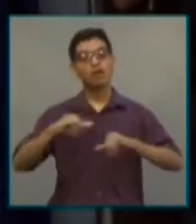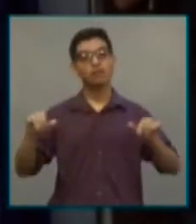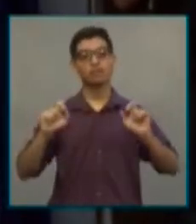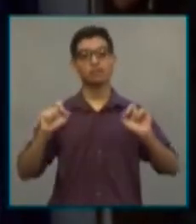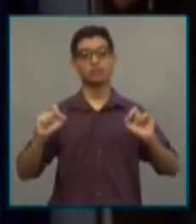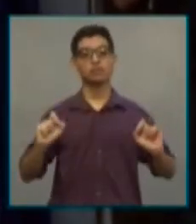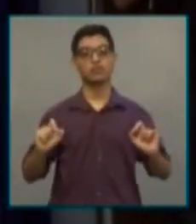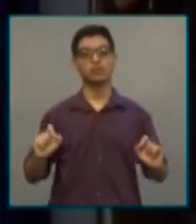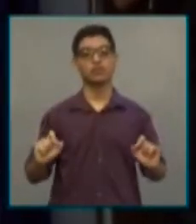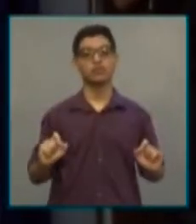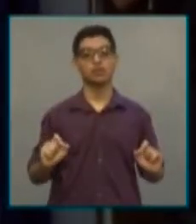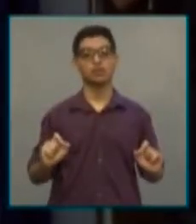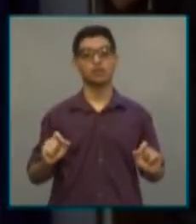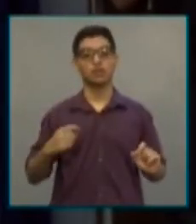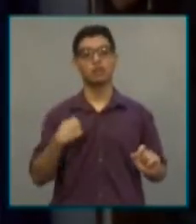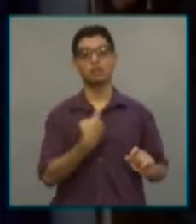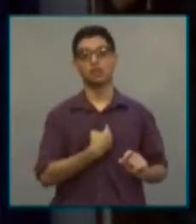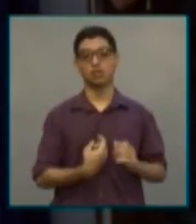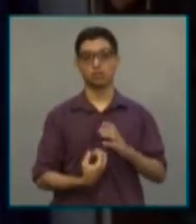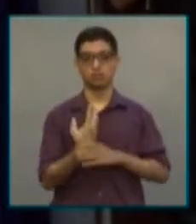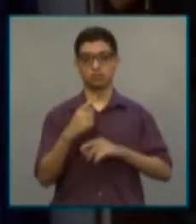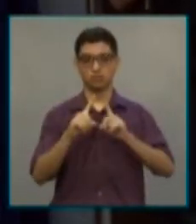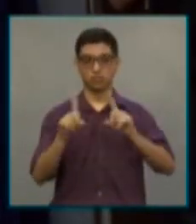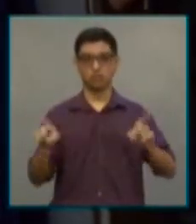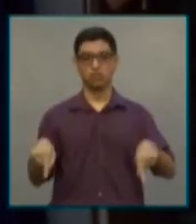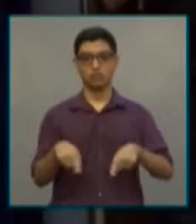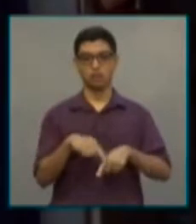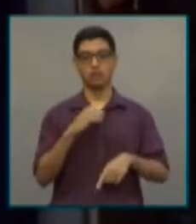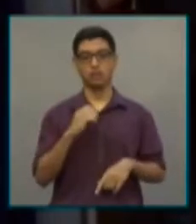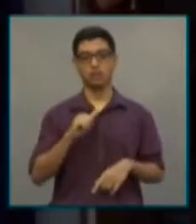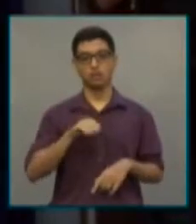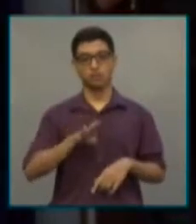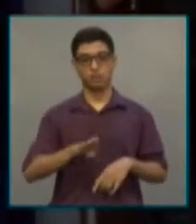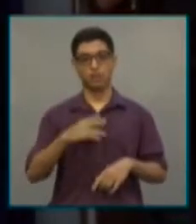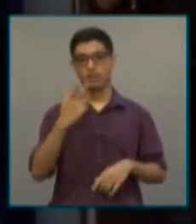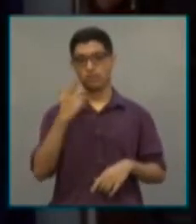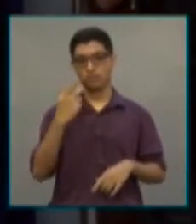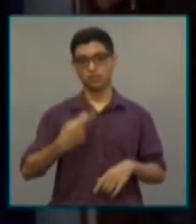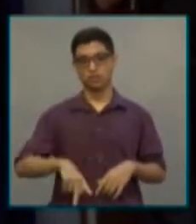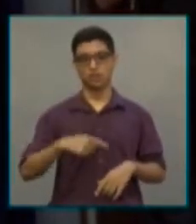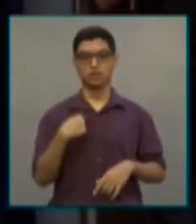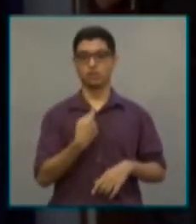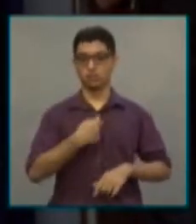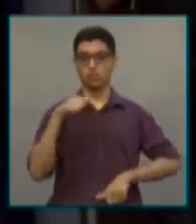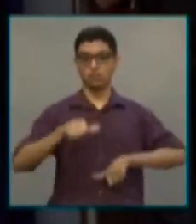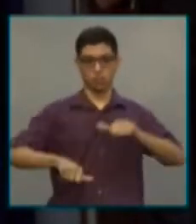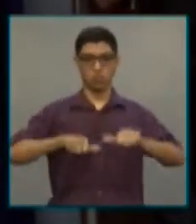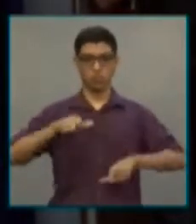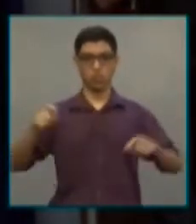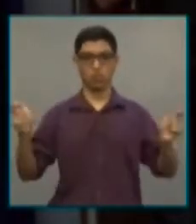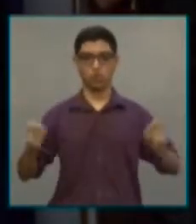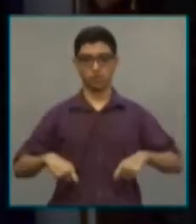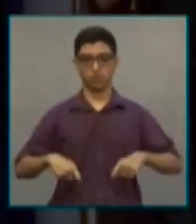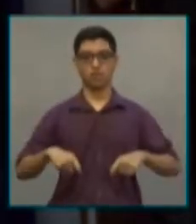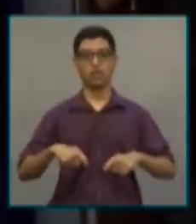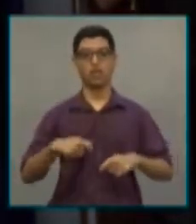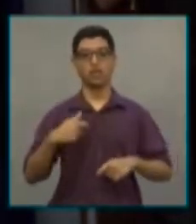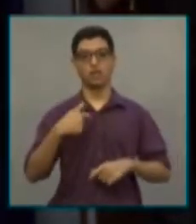que nós temos um projeto para a OAB Ceará. Nós podemos mudar o que está aí. Sou uma